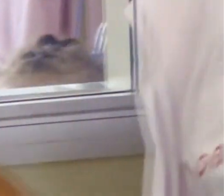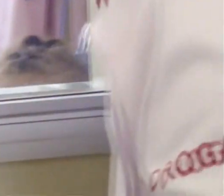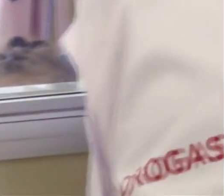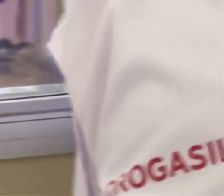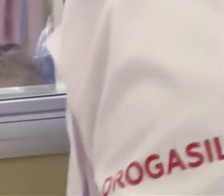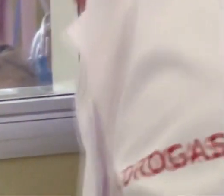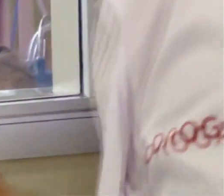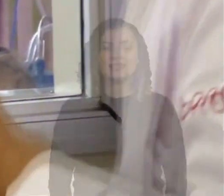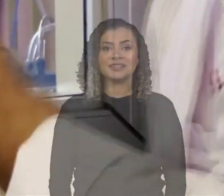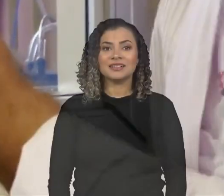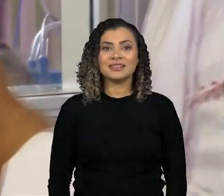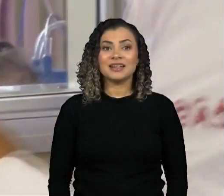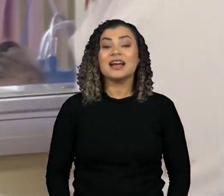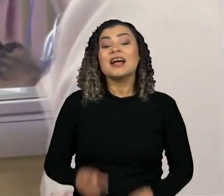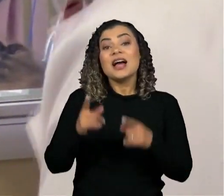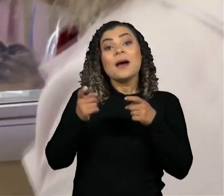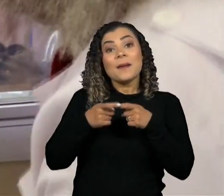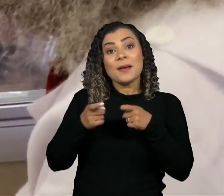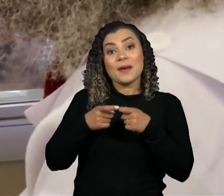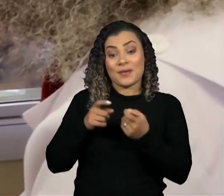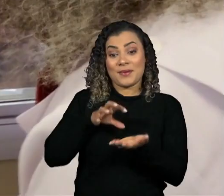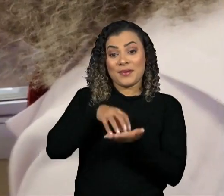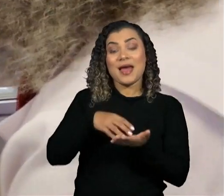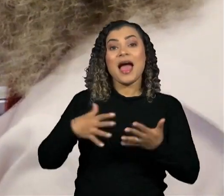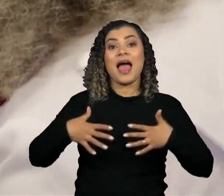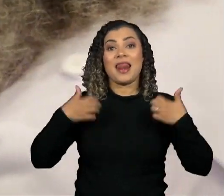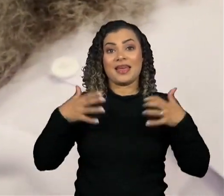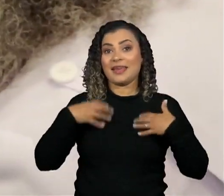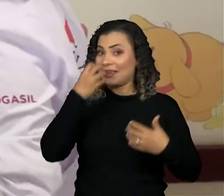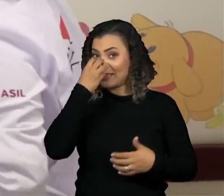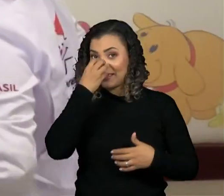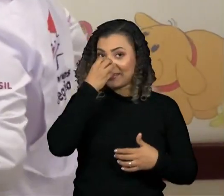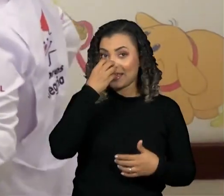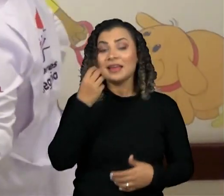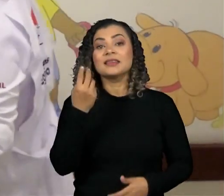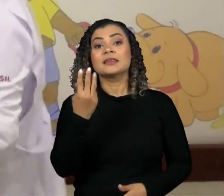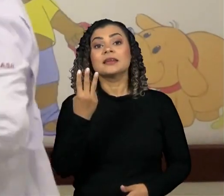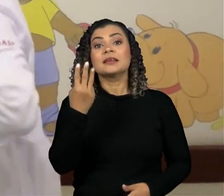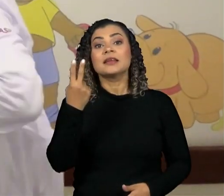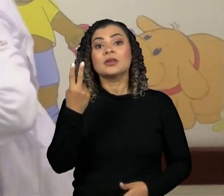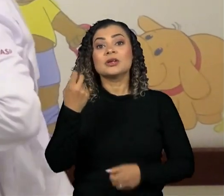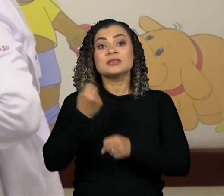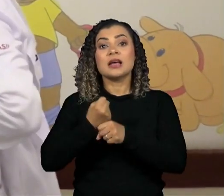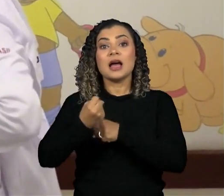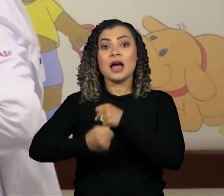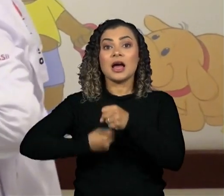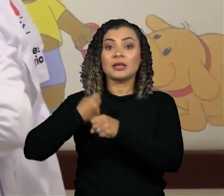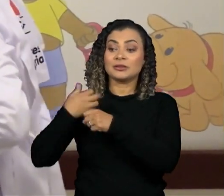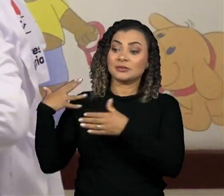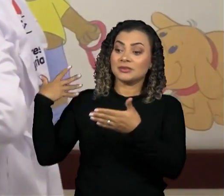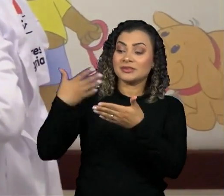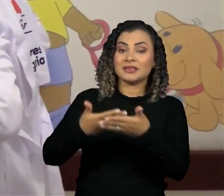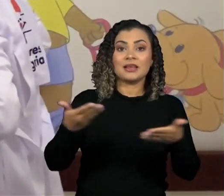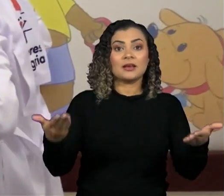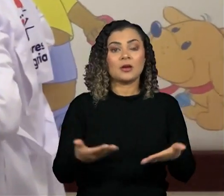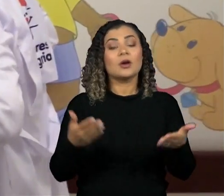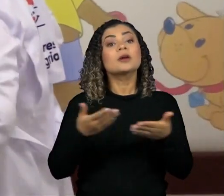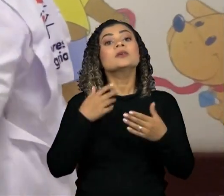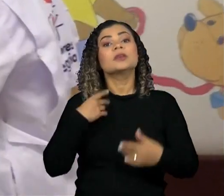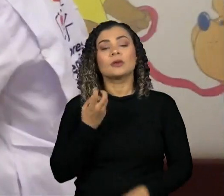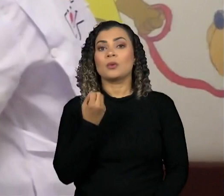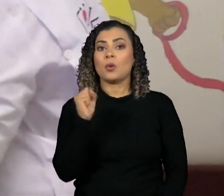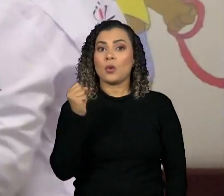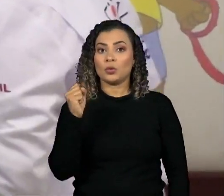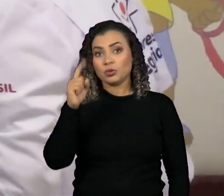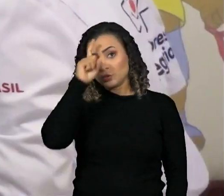Doutores da Alegria vai fazer 32 anos esse ano. Nós estamos atuando em 8 hospitais em São Paulo, 4